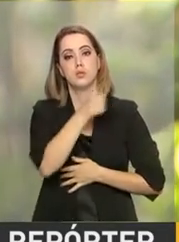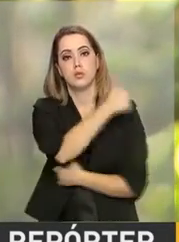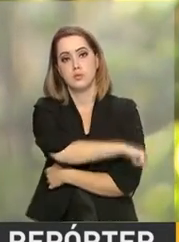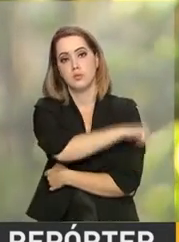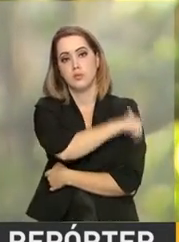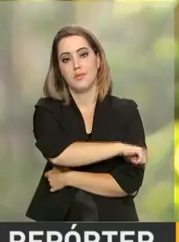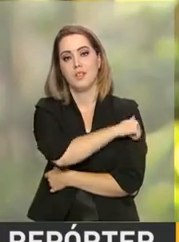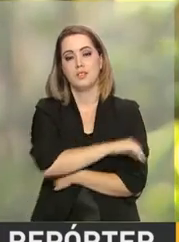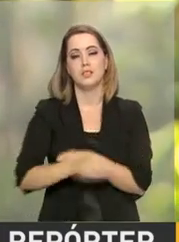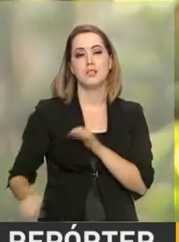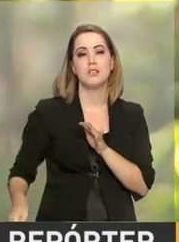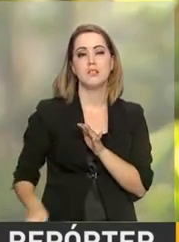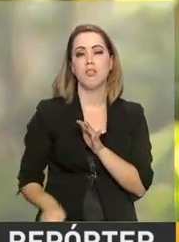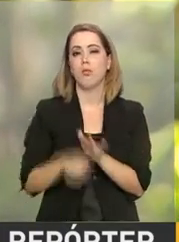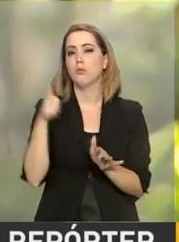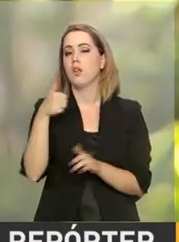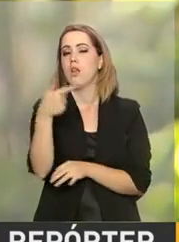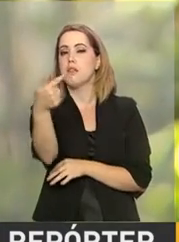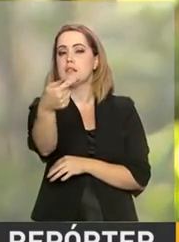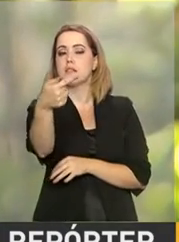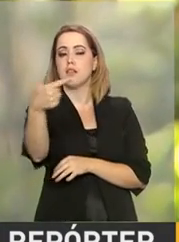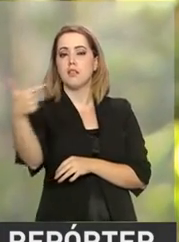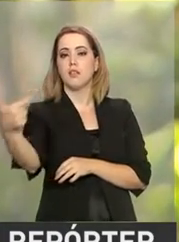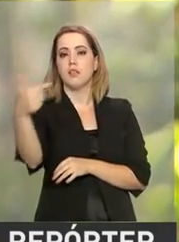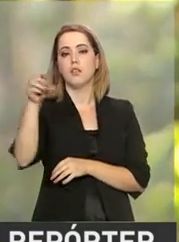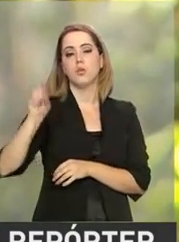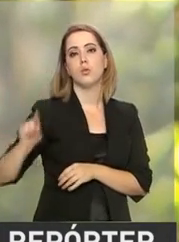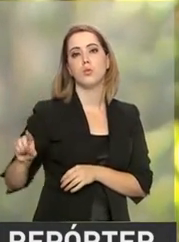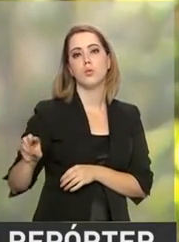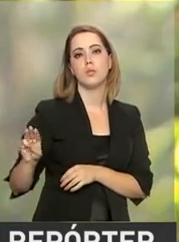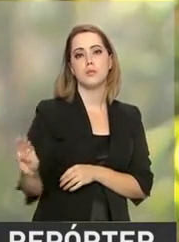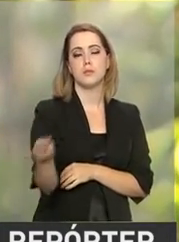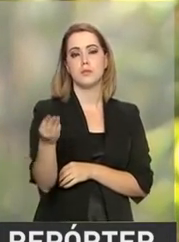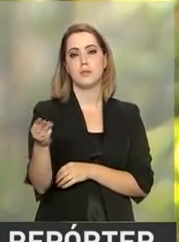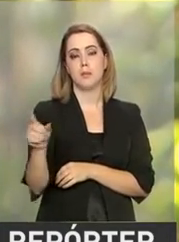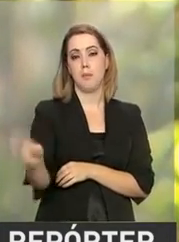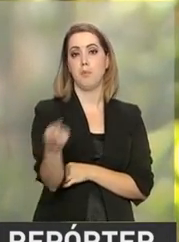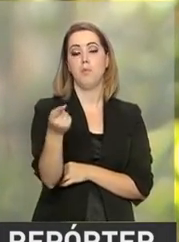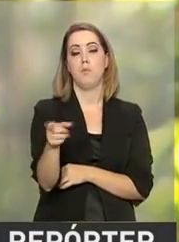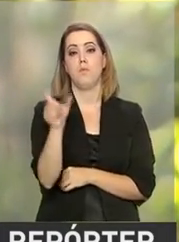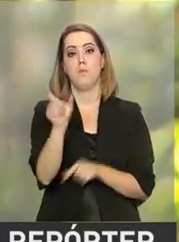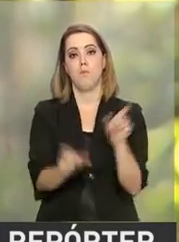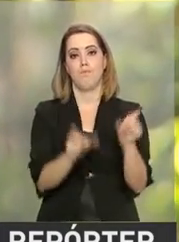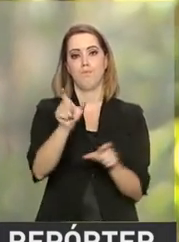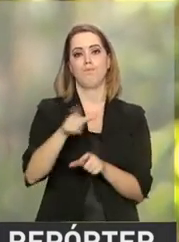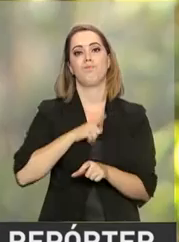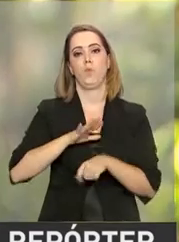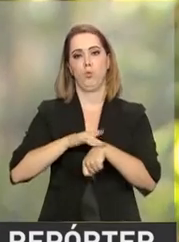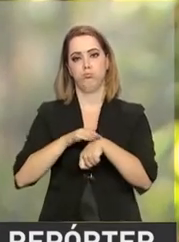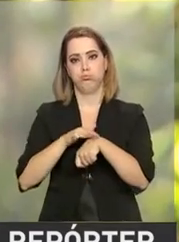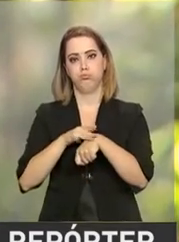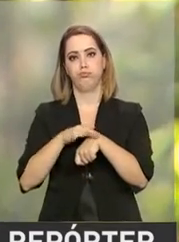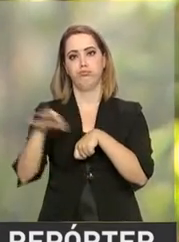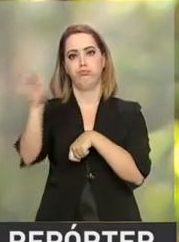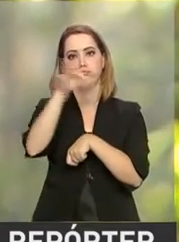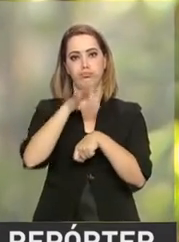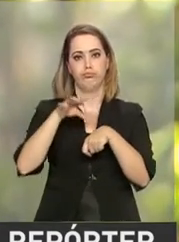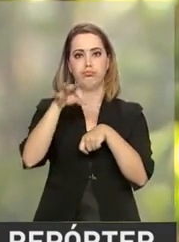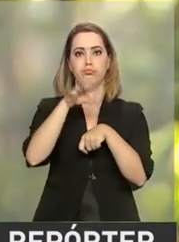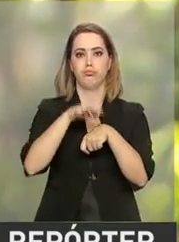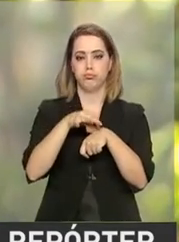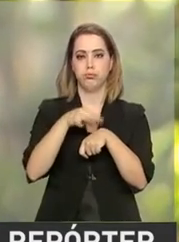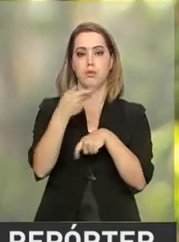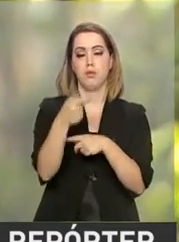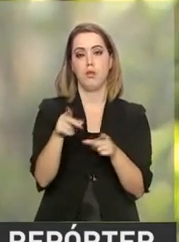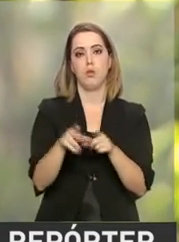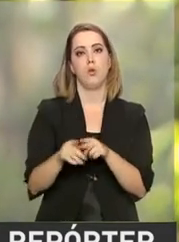Janeiro foram registrados 72 mil casos de dengue entre janeiro e julho deste ano. 12 mil a mais que no mesmo